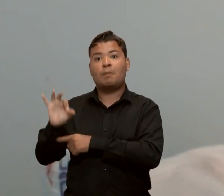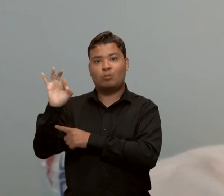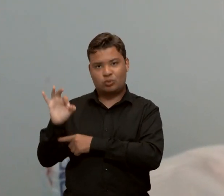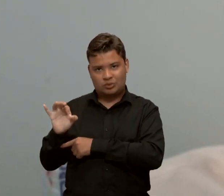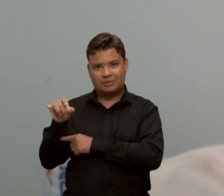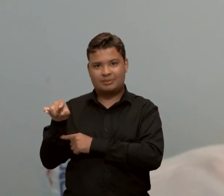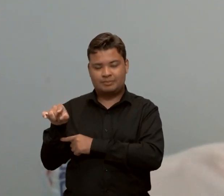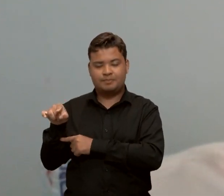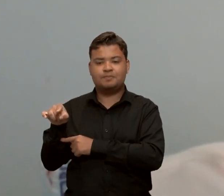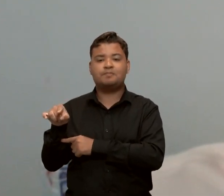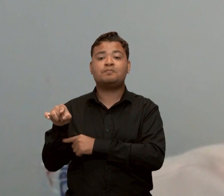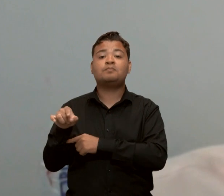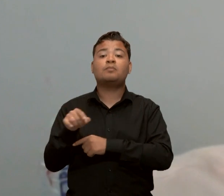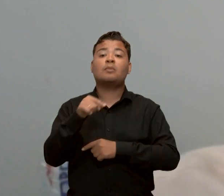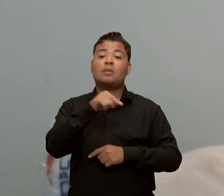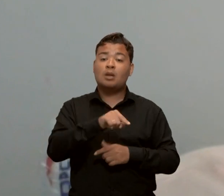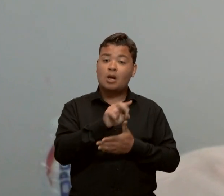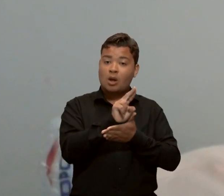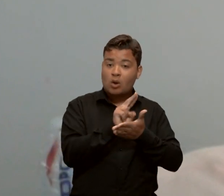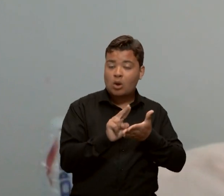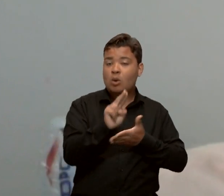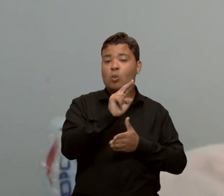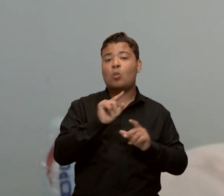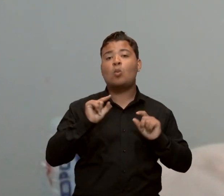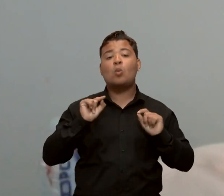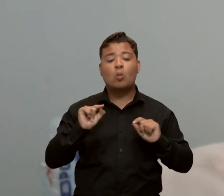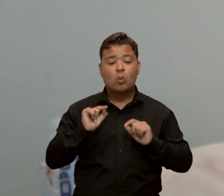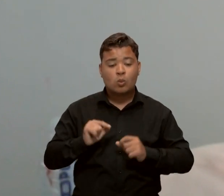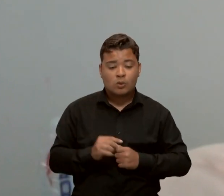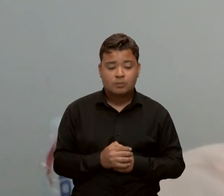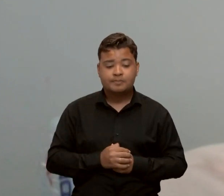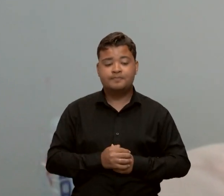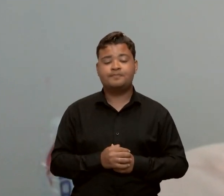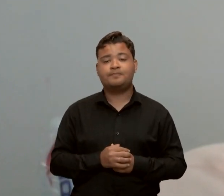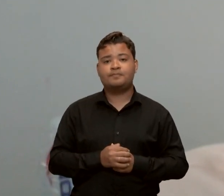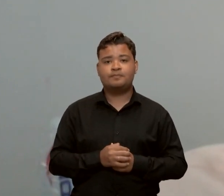a universidade faz a opção, então, por